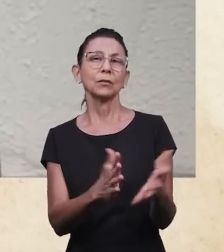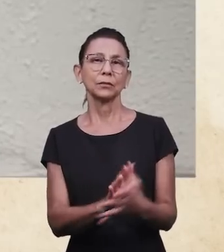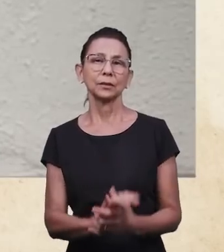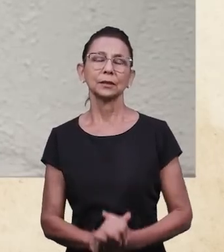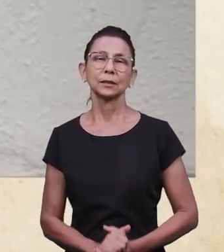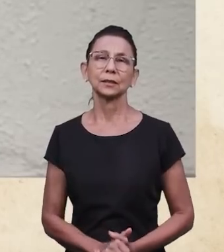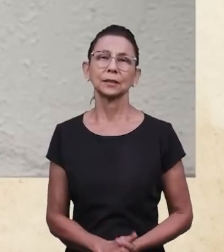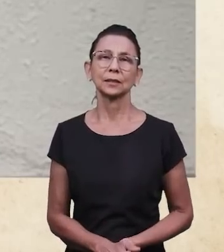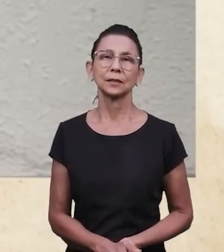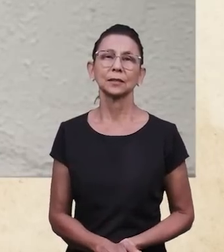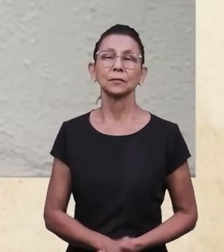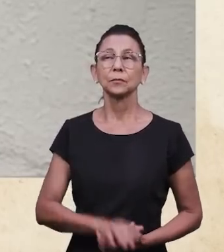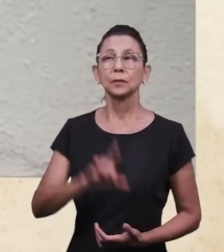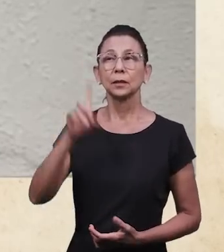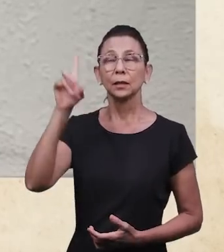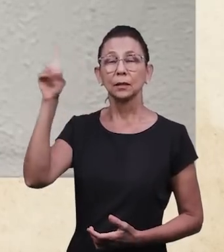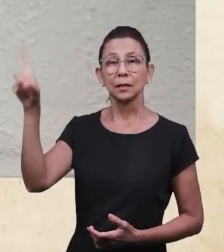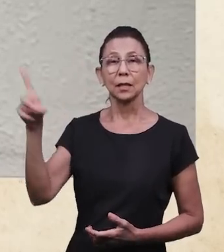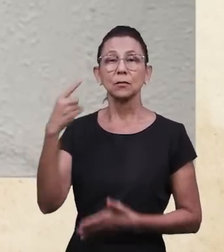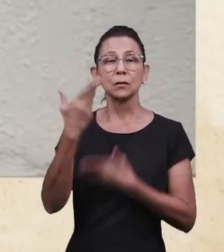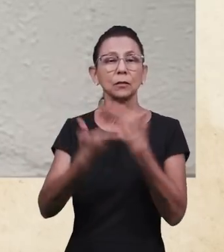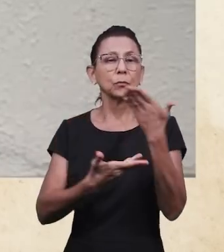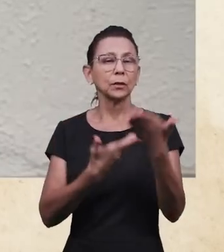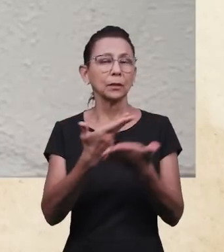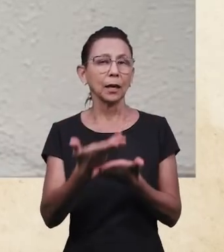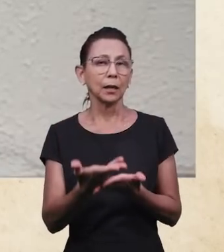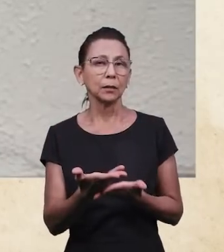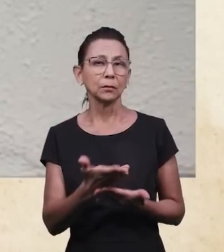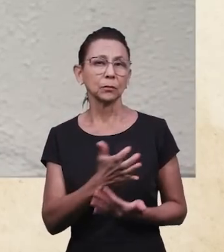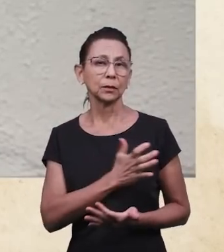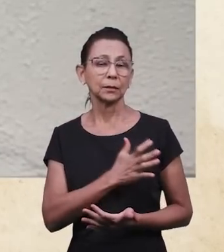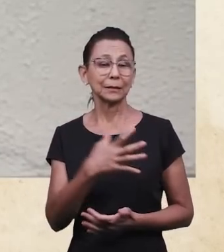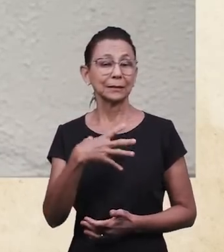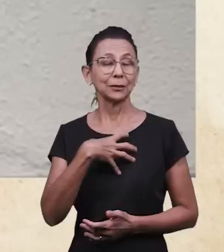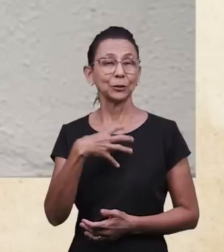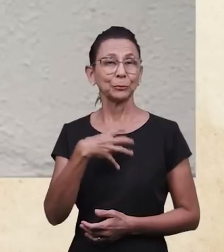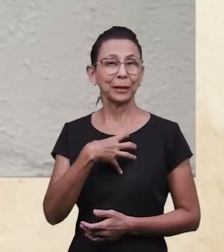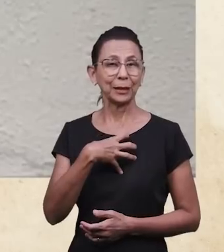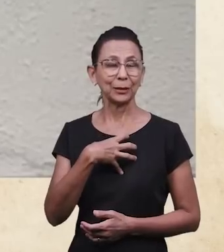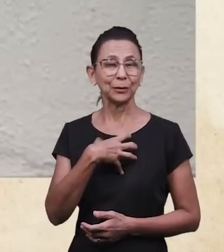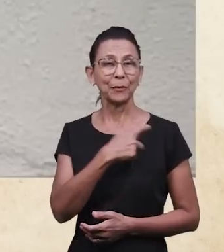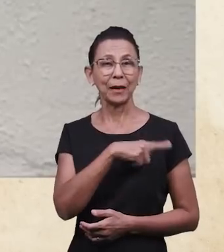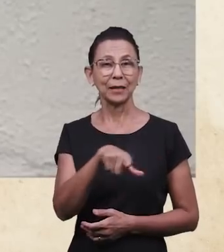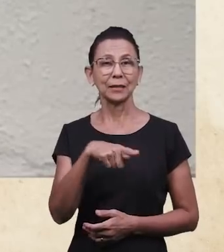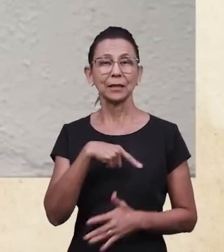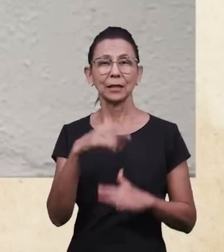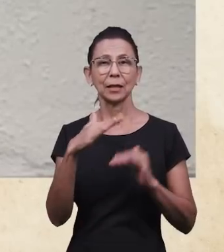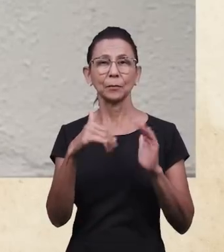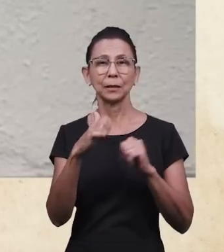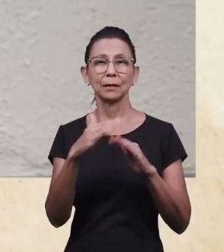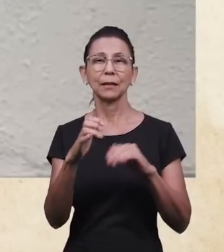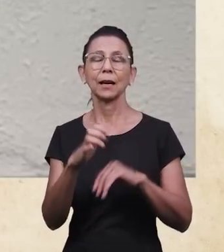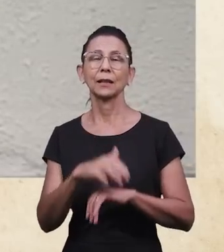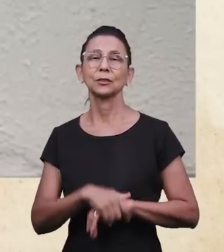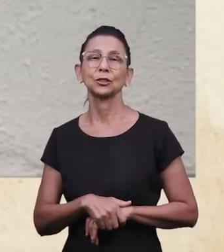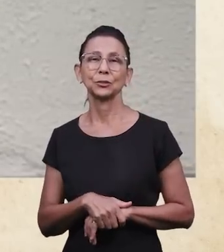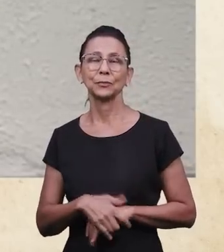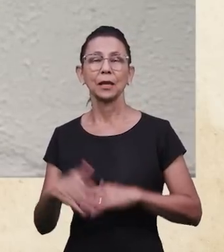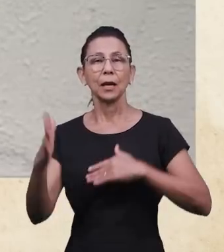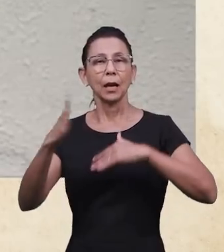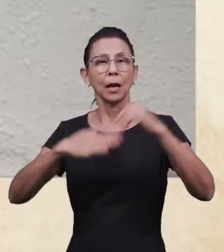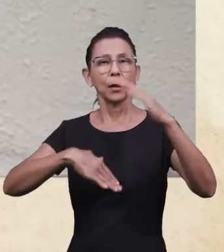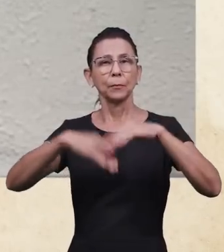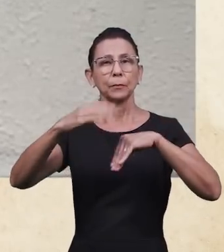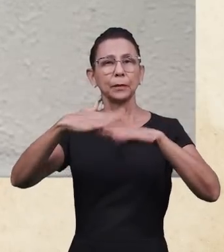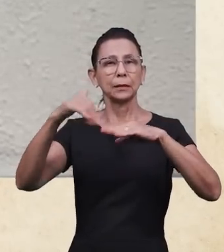de fazer sem se comprometer, sem entrar aonde não convém, e eles têm